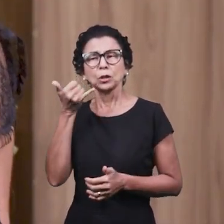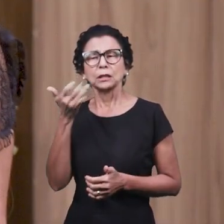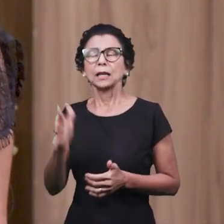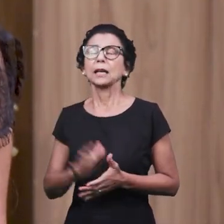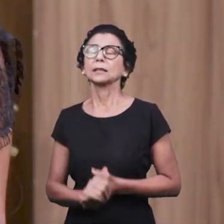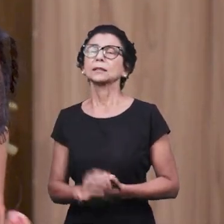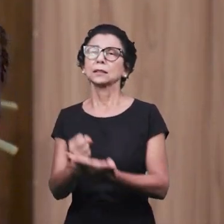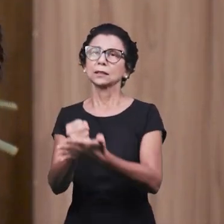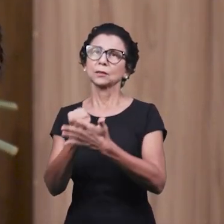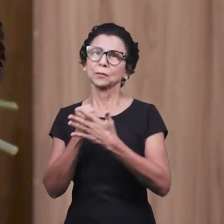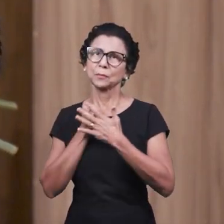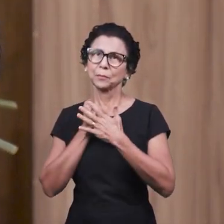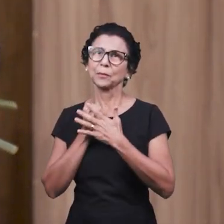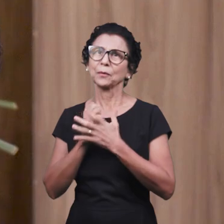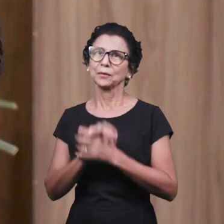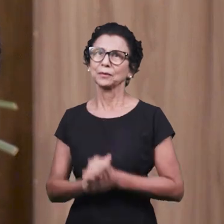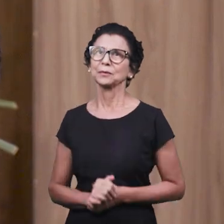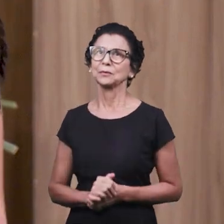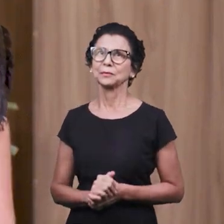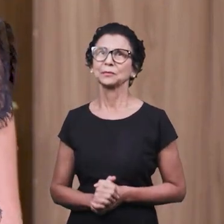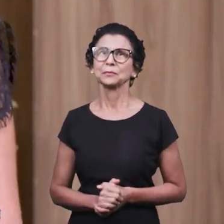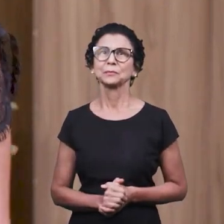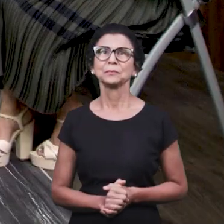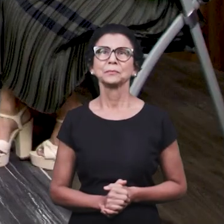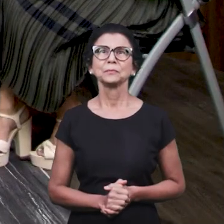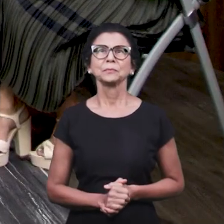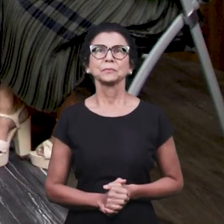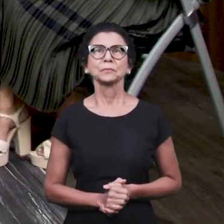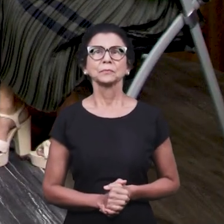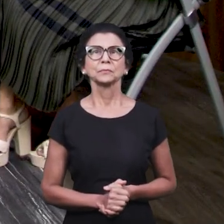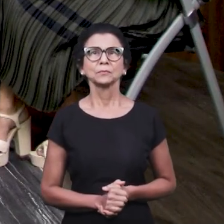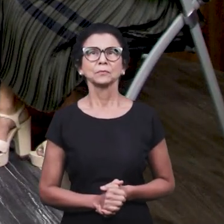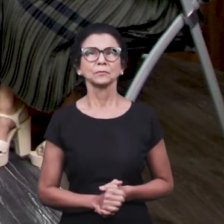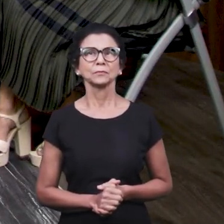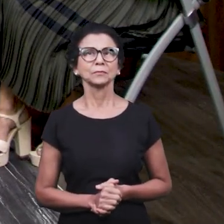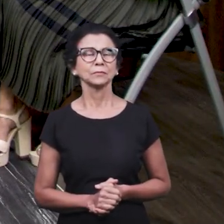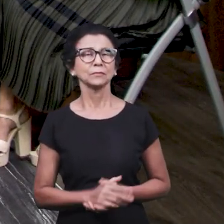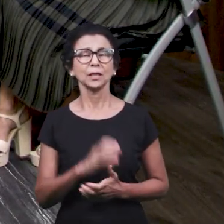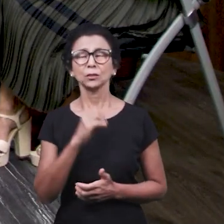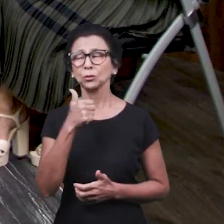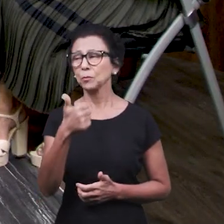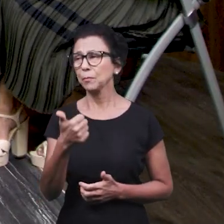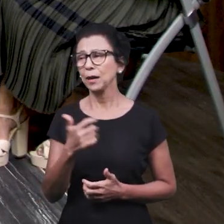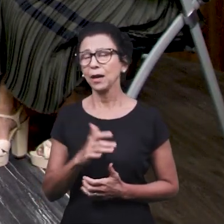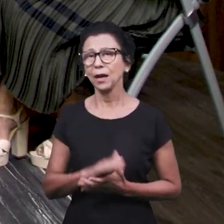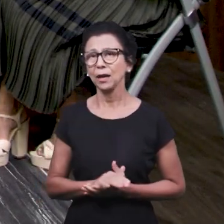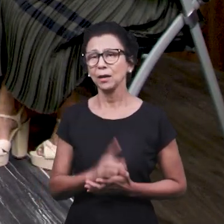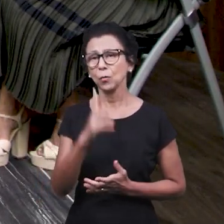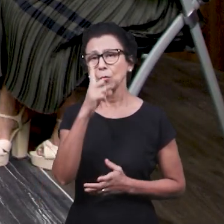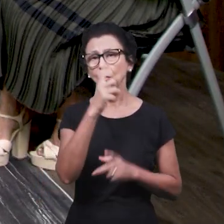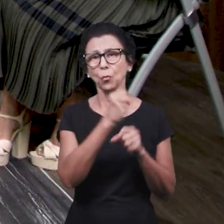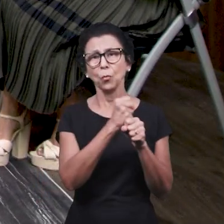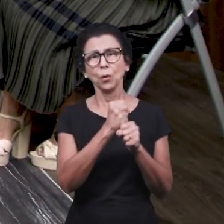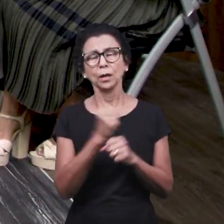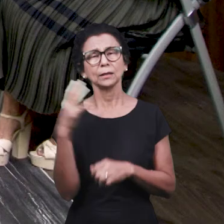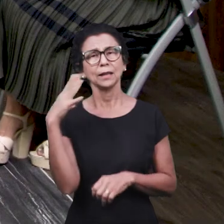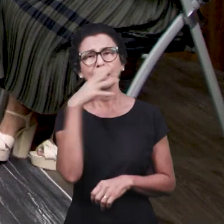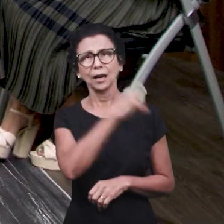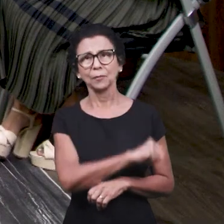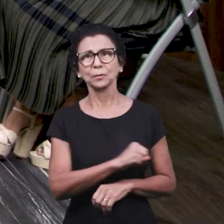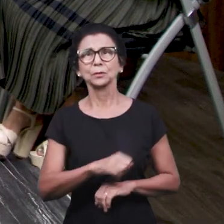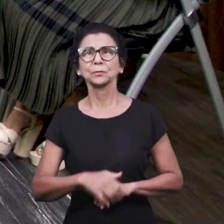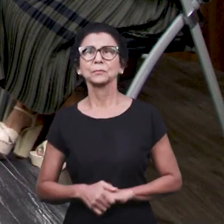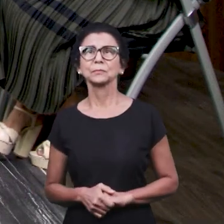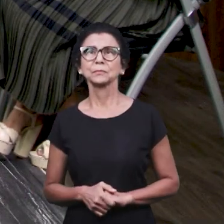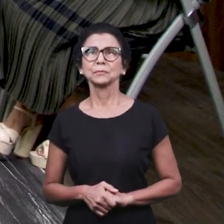não aconteceu muito, né, a gente até que segurou bastante as ondas, mas que tudo vai fluindo, e 12 meses acaba passando muito rápido, na